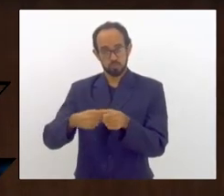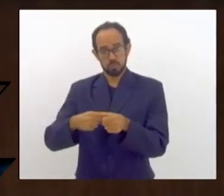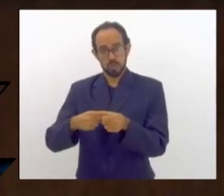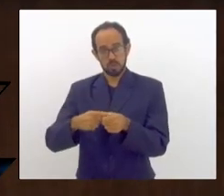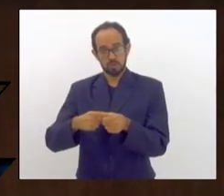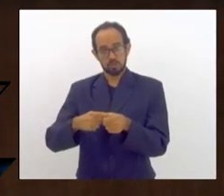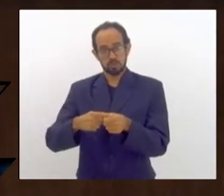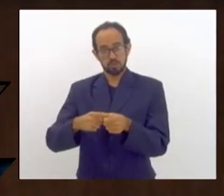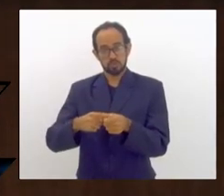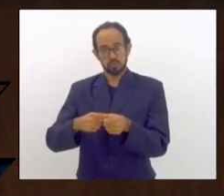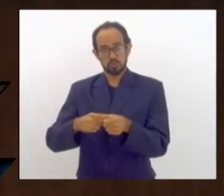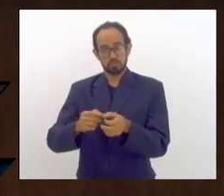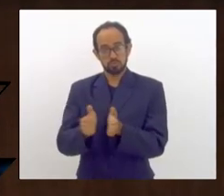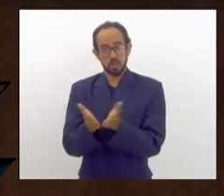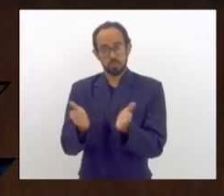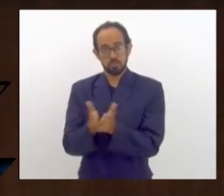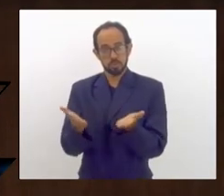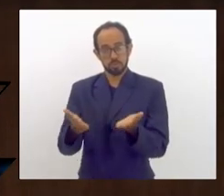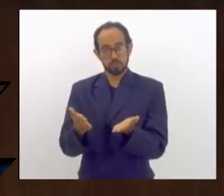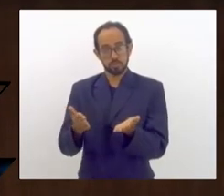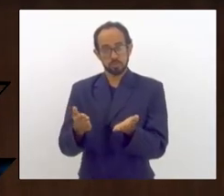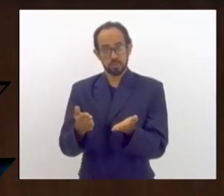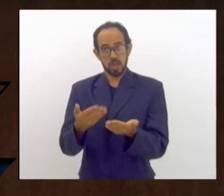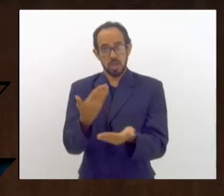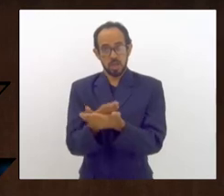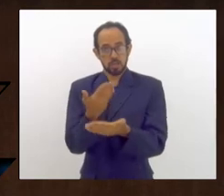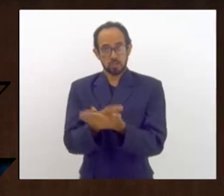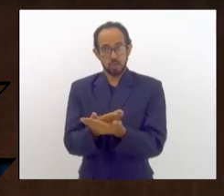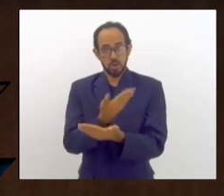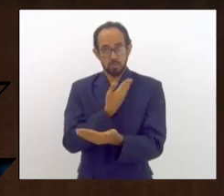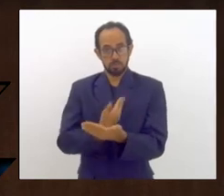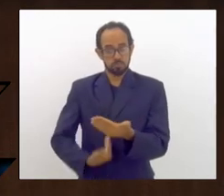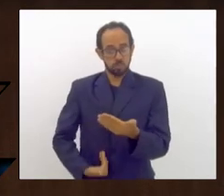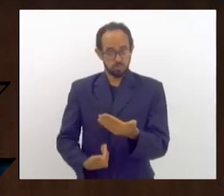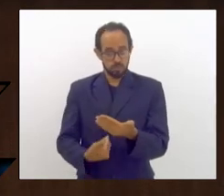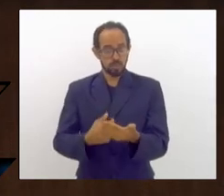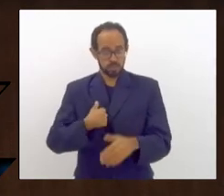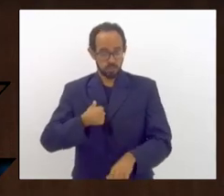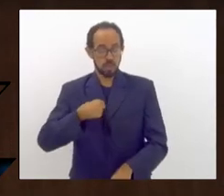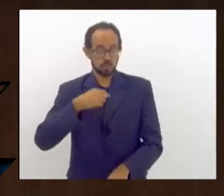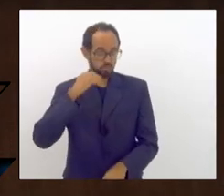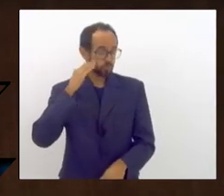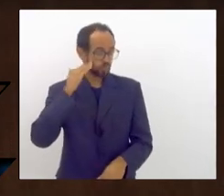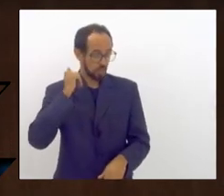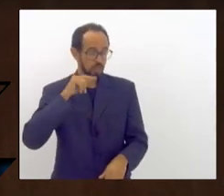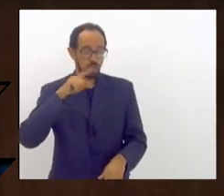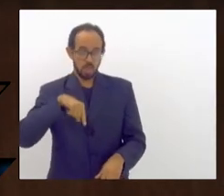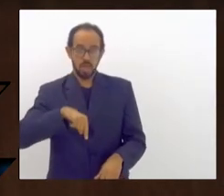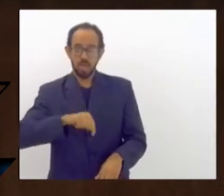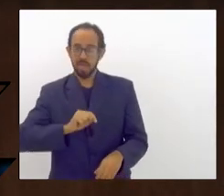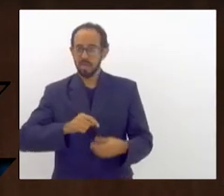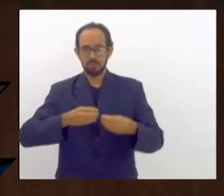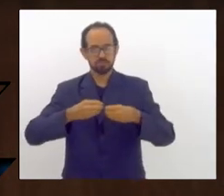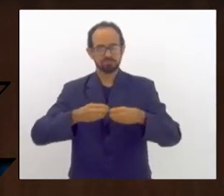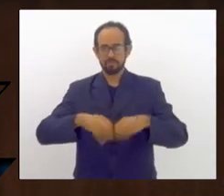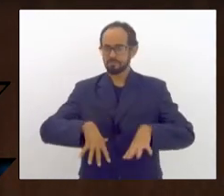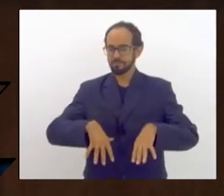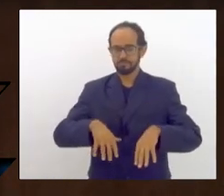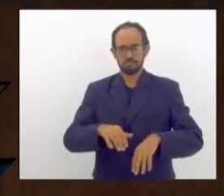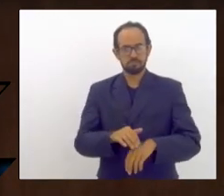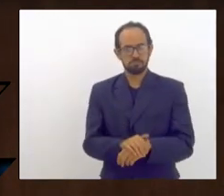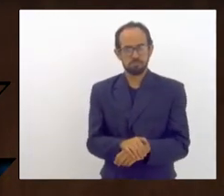nós estamos e vivenciamos, que eu fui professor e sou professor, é uma escola pública sucateada.